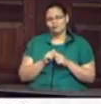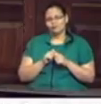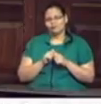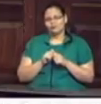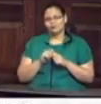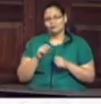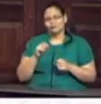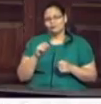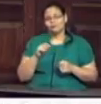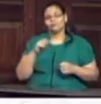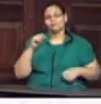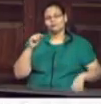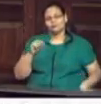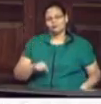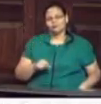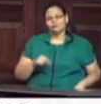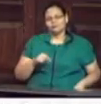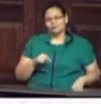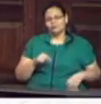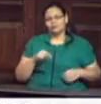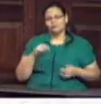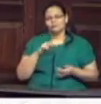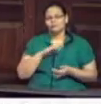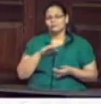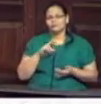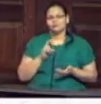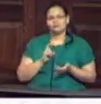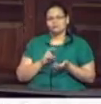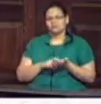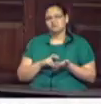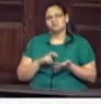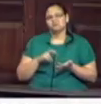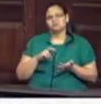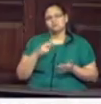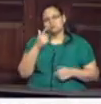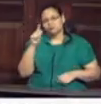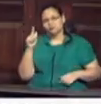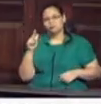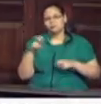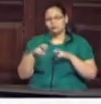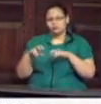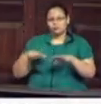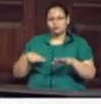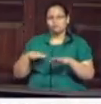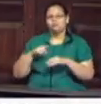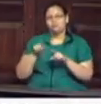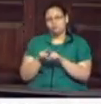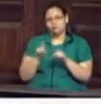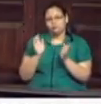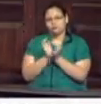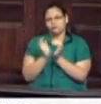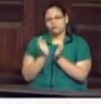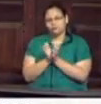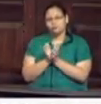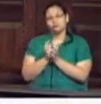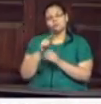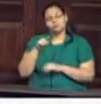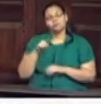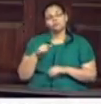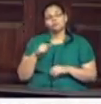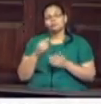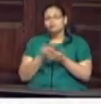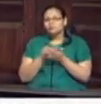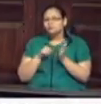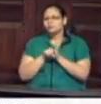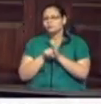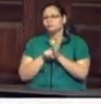não é só aqui no plenário, não é só nas comissões. O senhor é um estudioso, o senhor propõe coisas para que